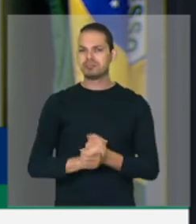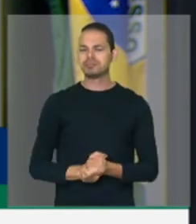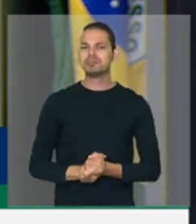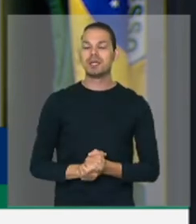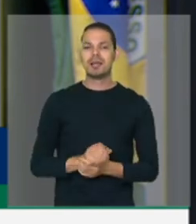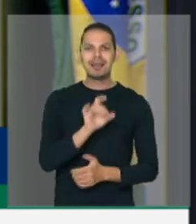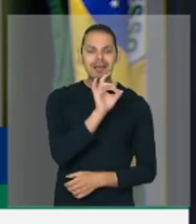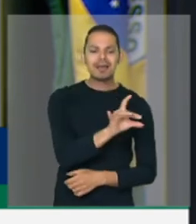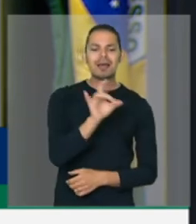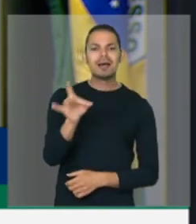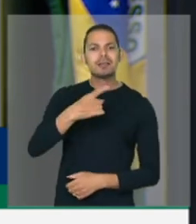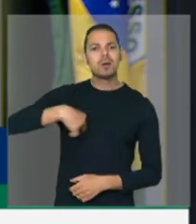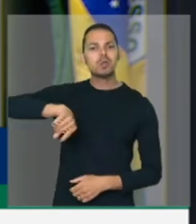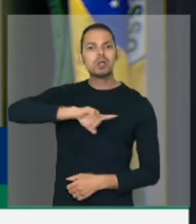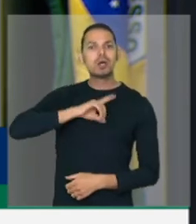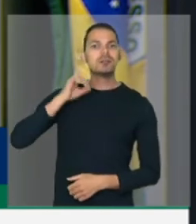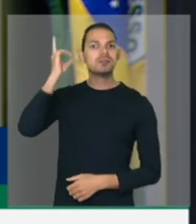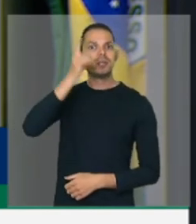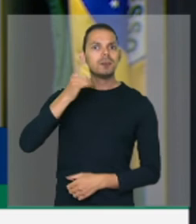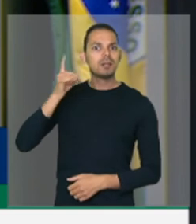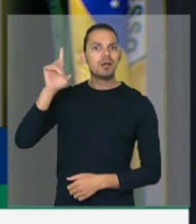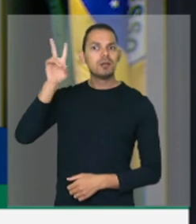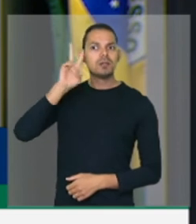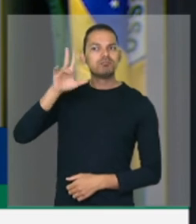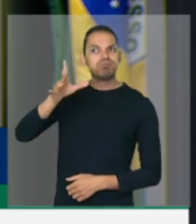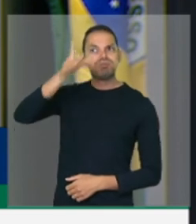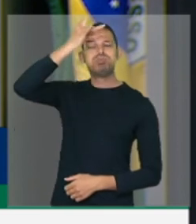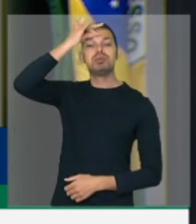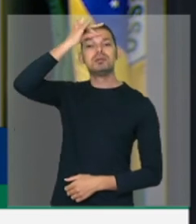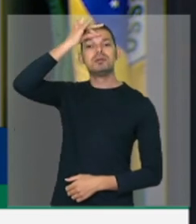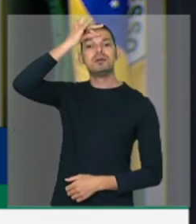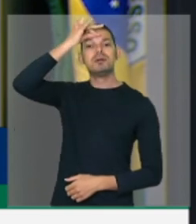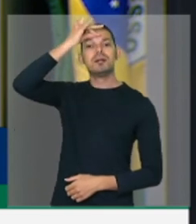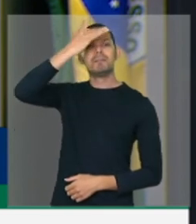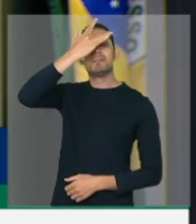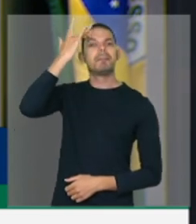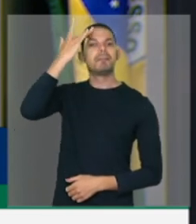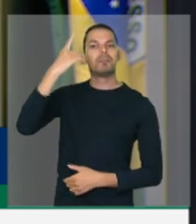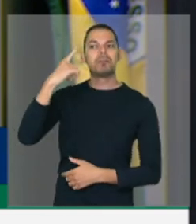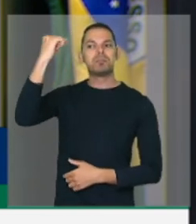nós, deputados e deputadas, será lembrado pelos nossos eleitores